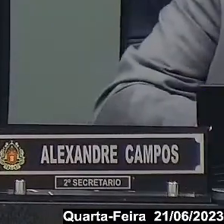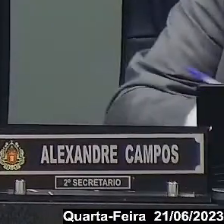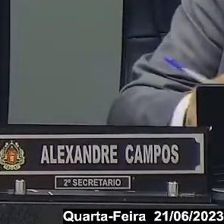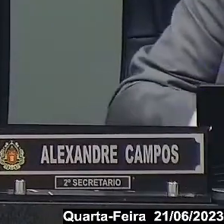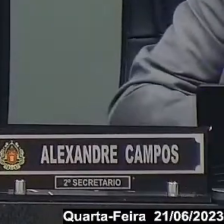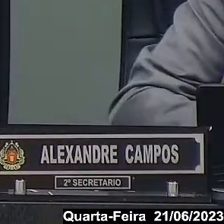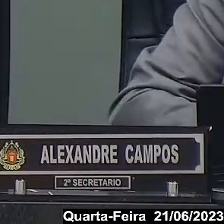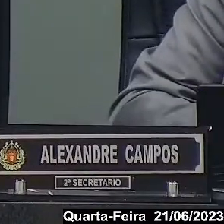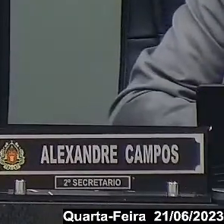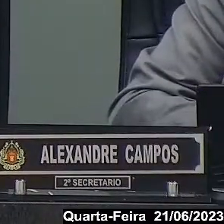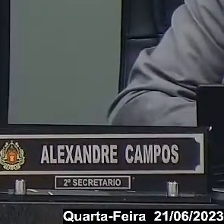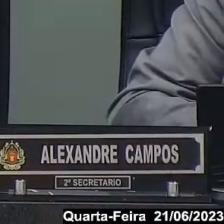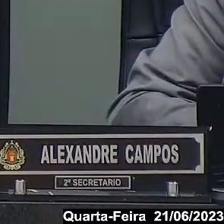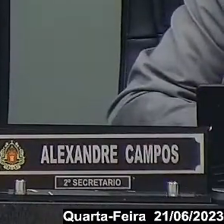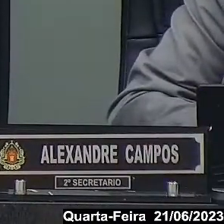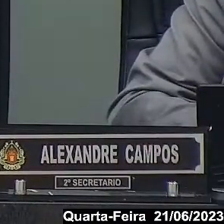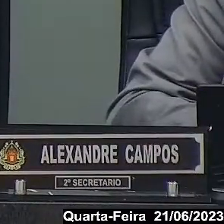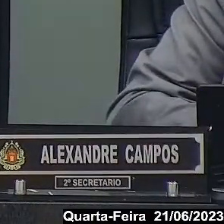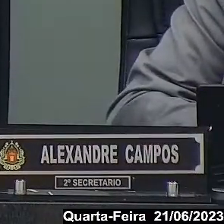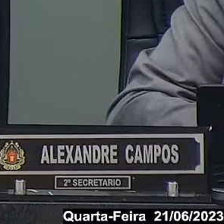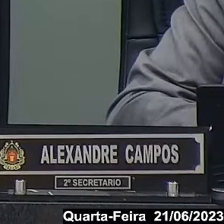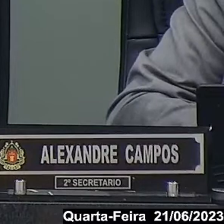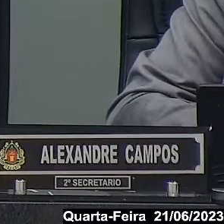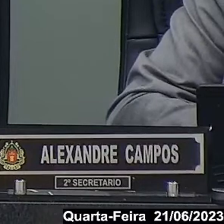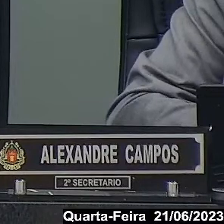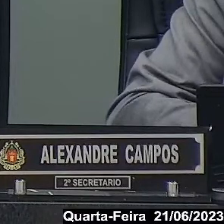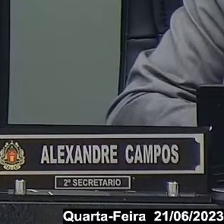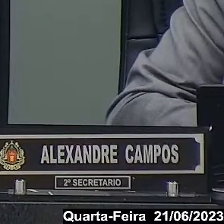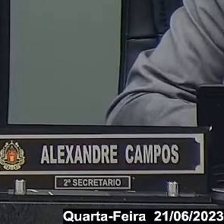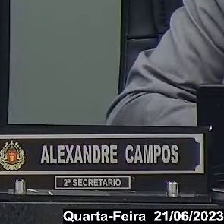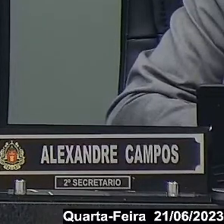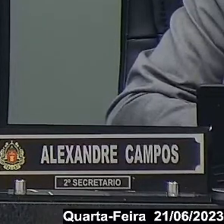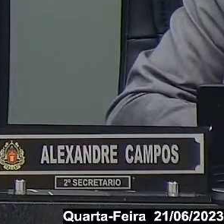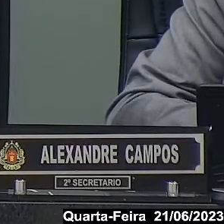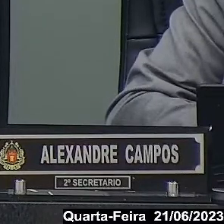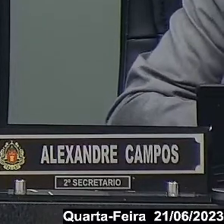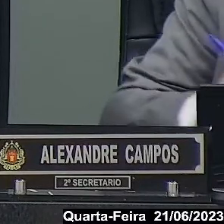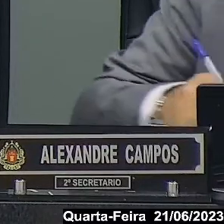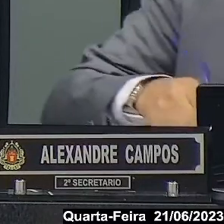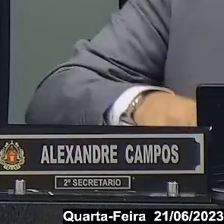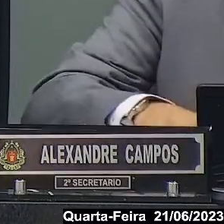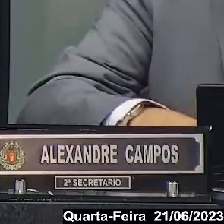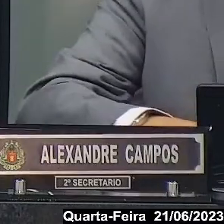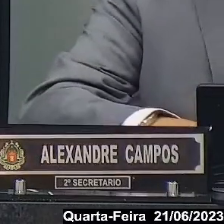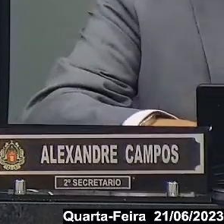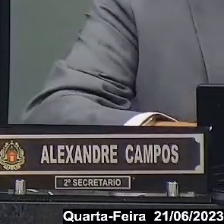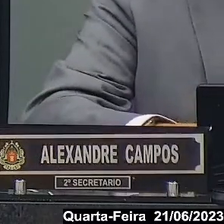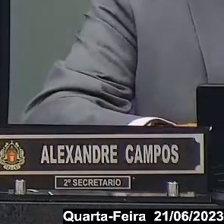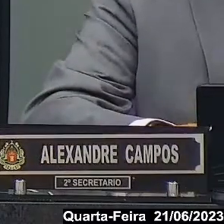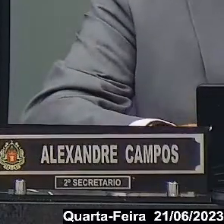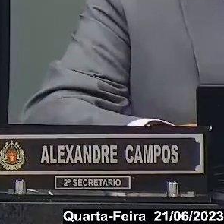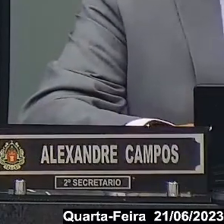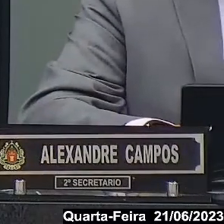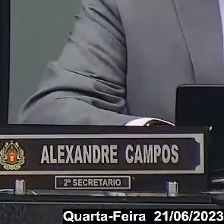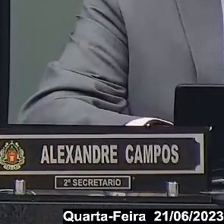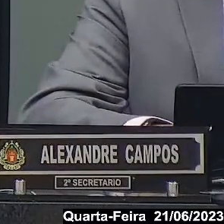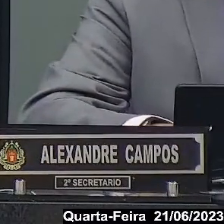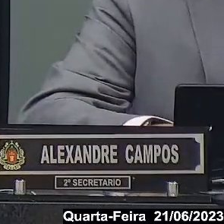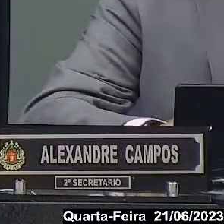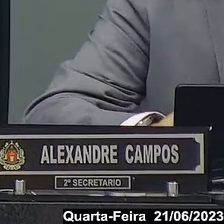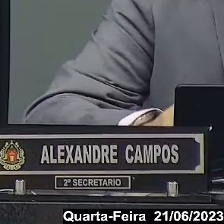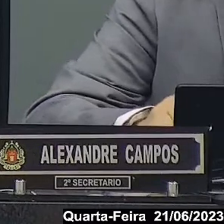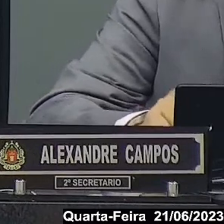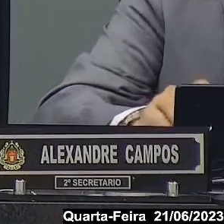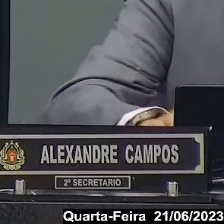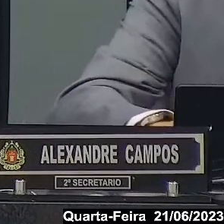favoráveis e uma ausência do vereador Francisco Renato Oliveira Vieira. Seguindo, o senhor presidente solicitou ao primeiro secretário que fizesse a